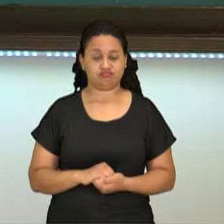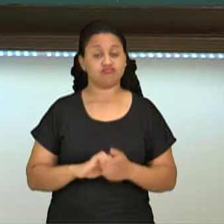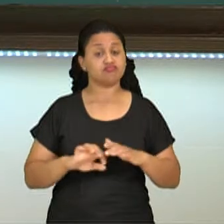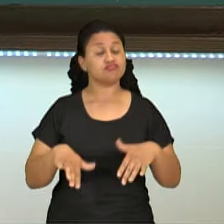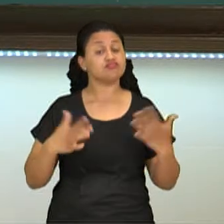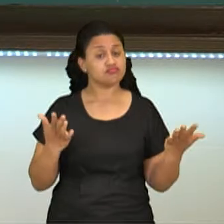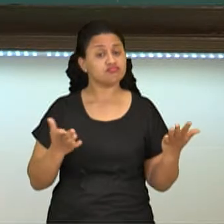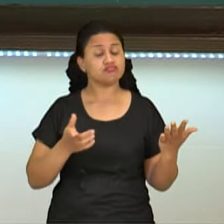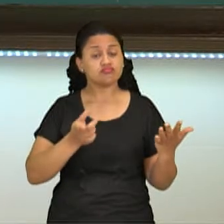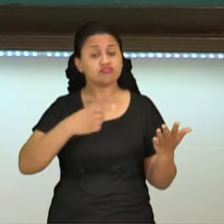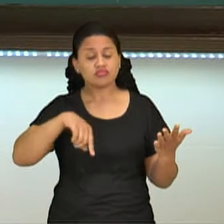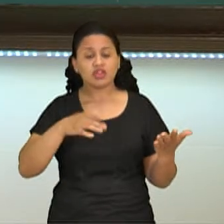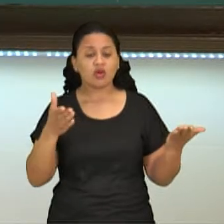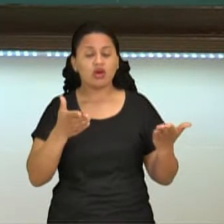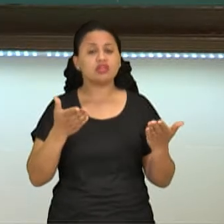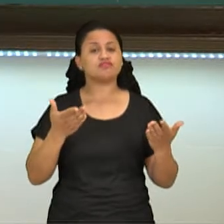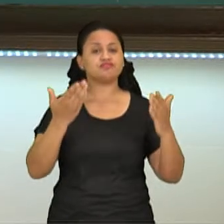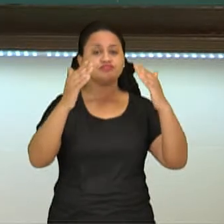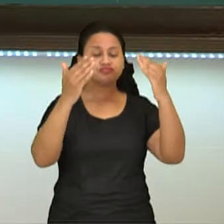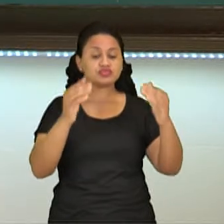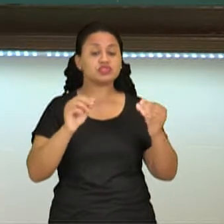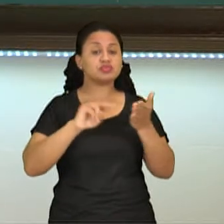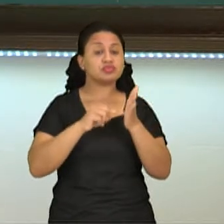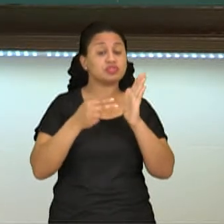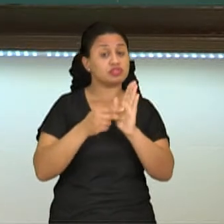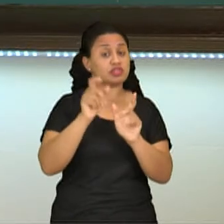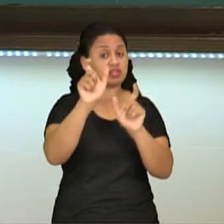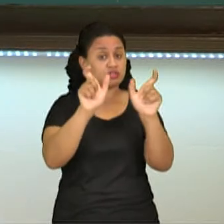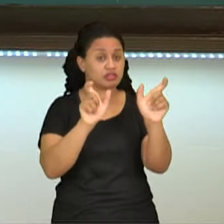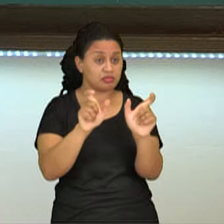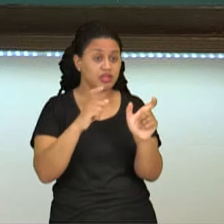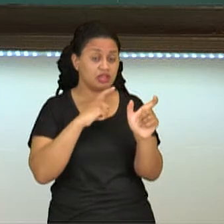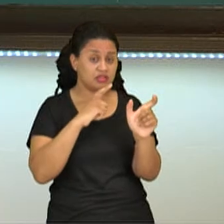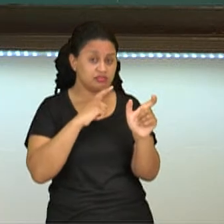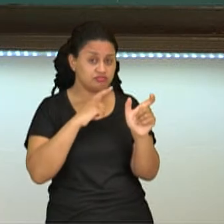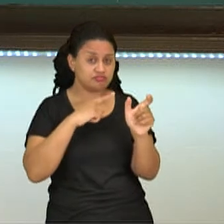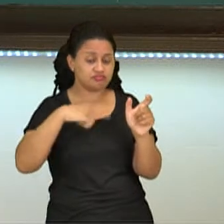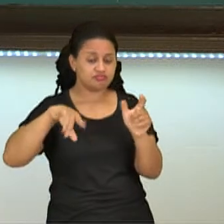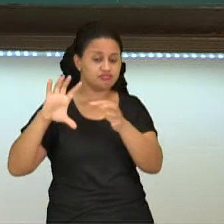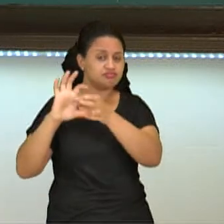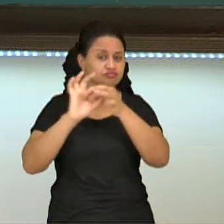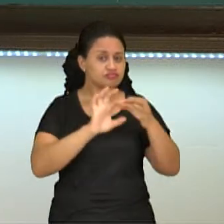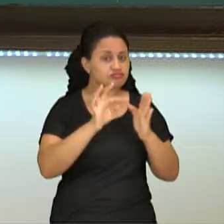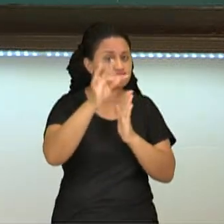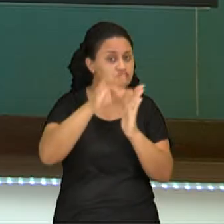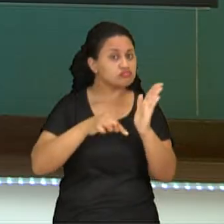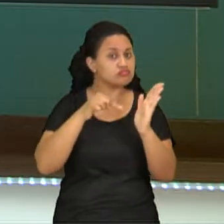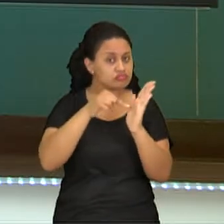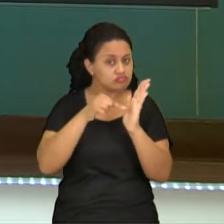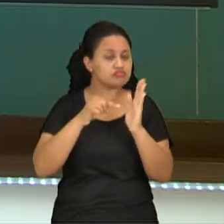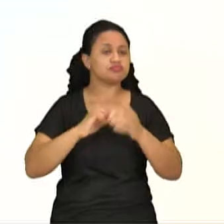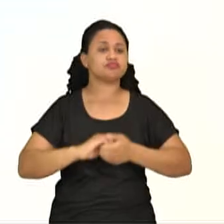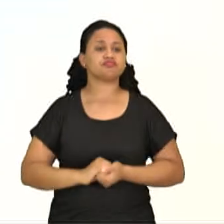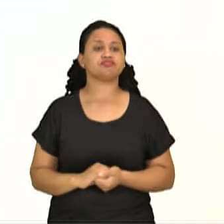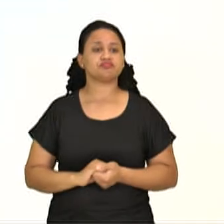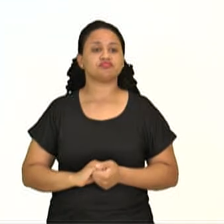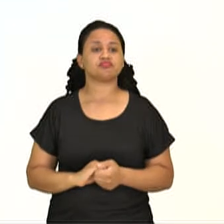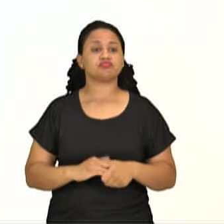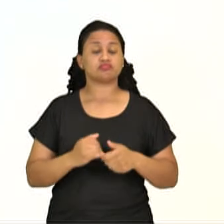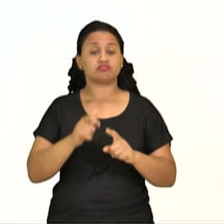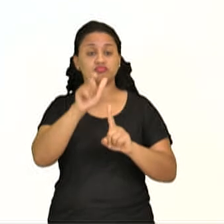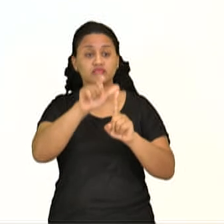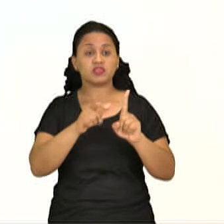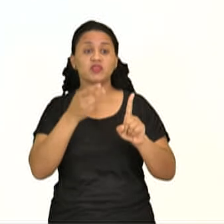Então, estudantes, vamos analisar ali o significado das palavras nos contextos, as marcas orais também. A